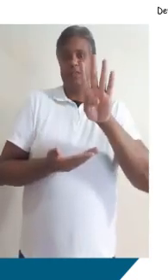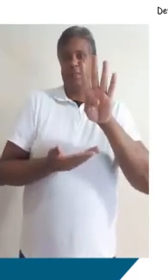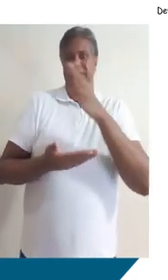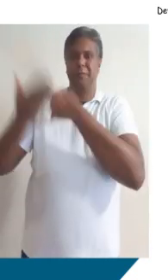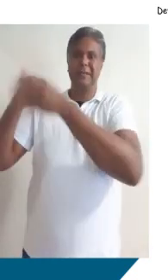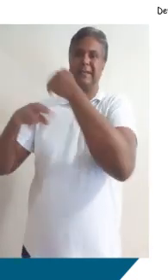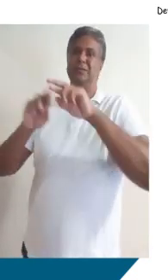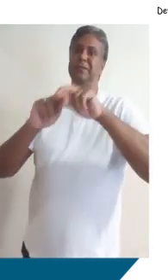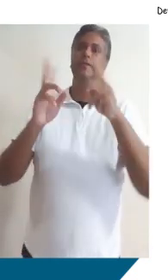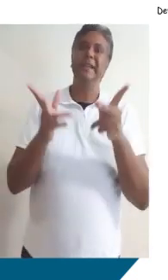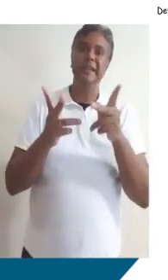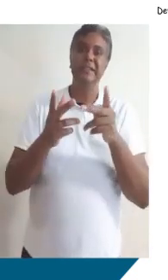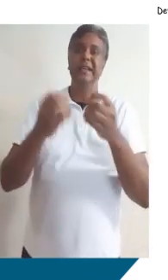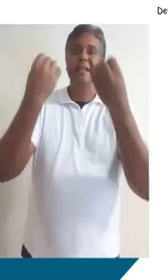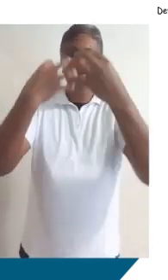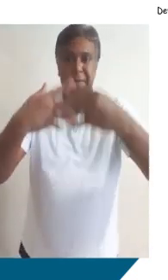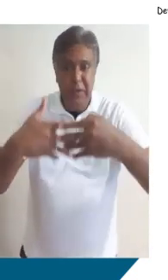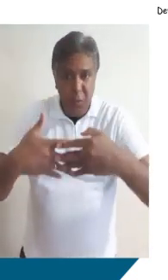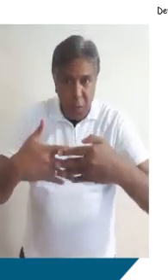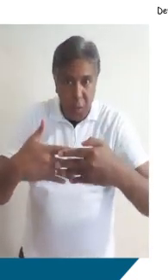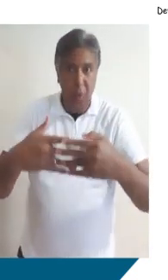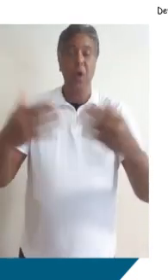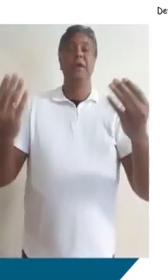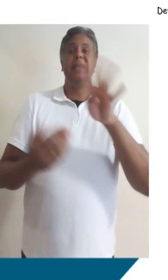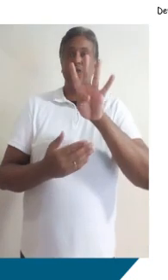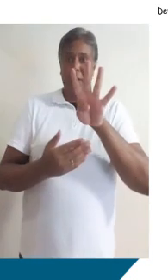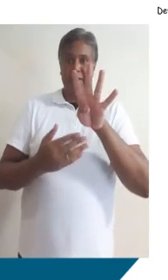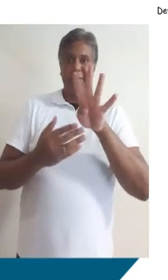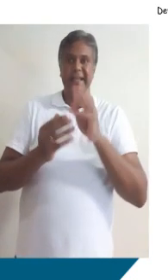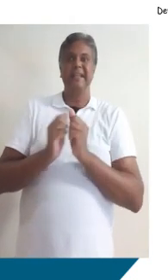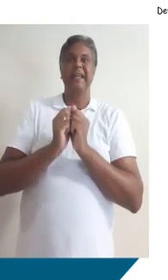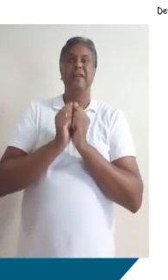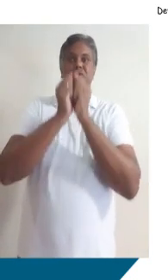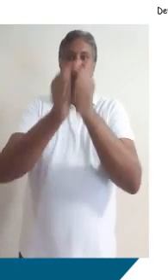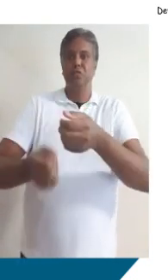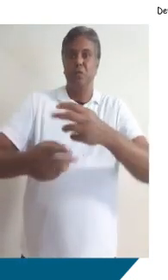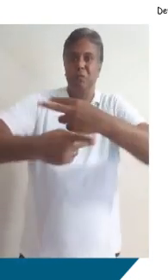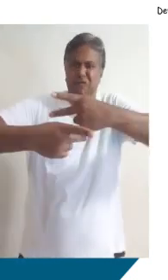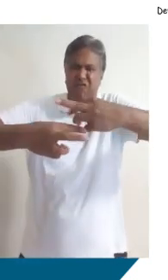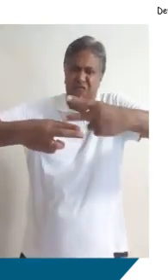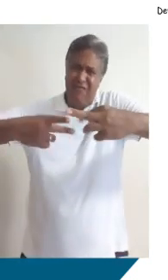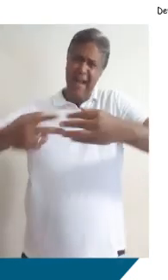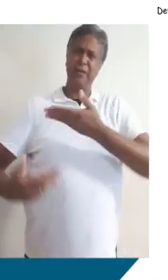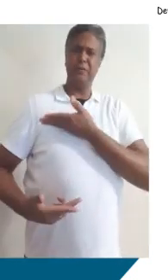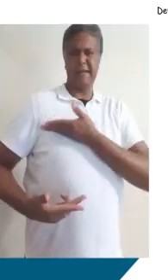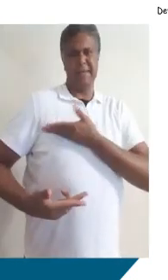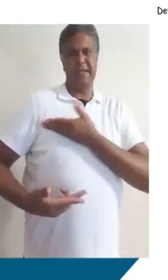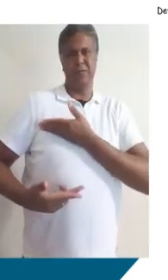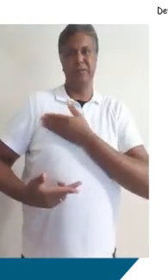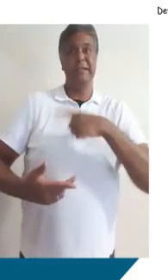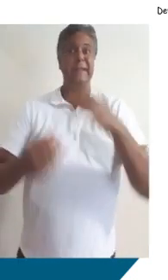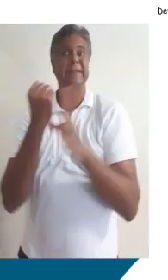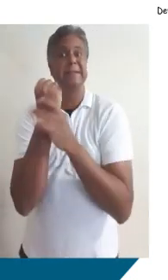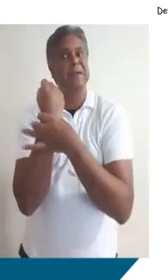estaria acompanhado e seguro. Pronto, agora sim o menino tem um bom ponto de vista. Podemos dizer até que ele tem uma